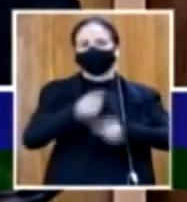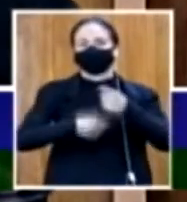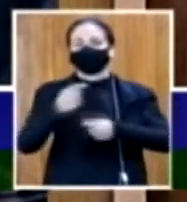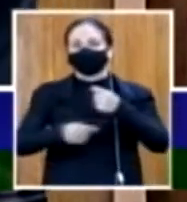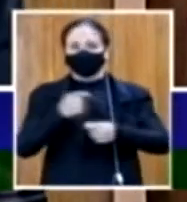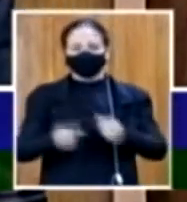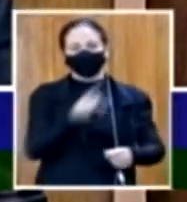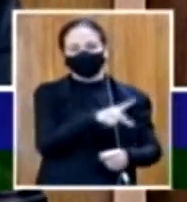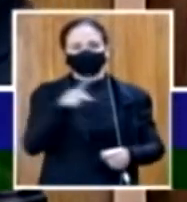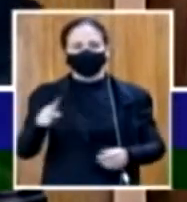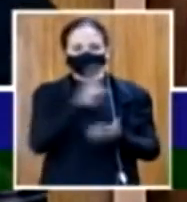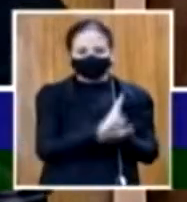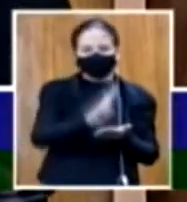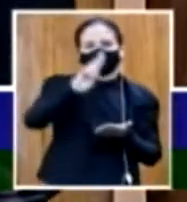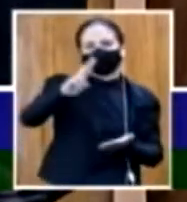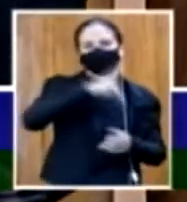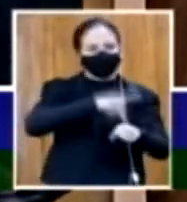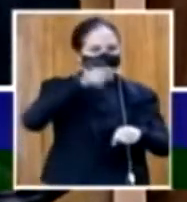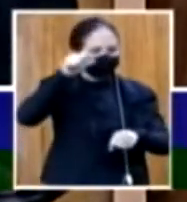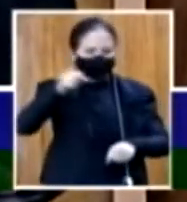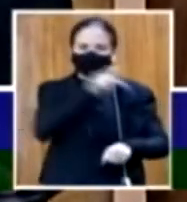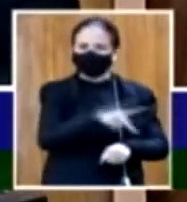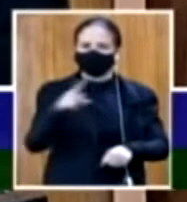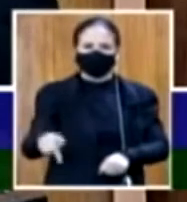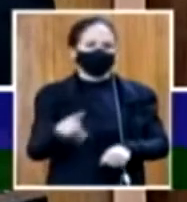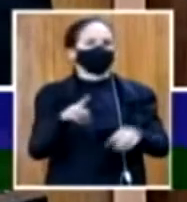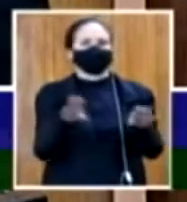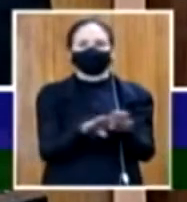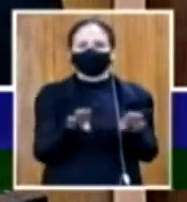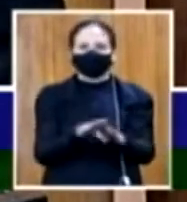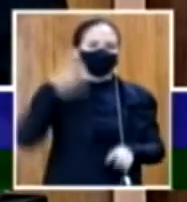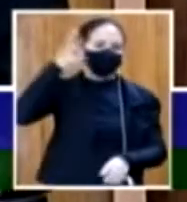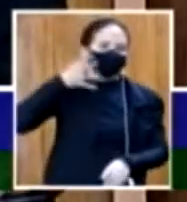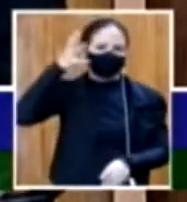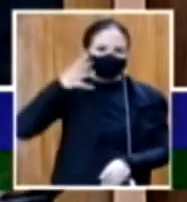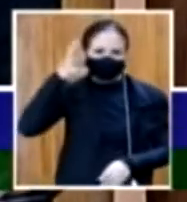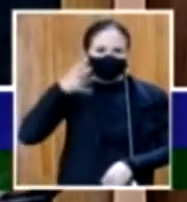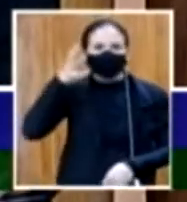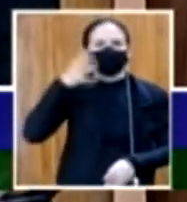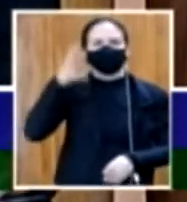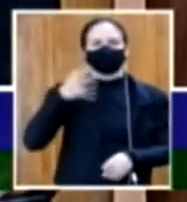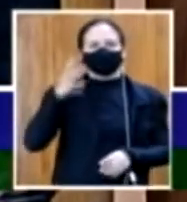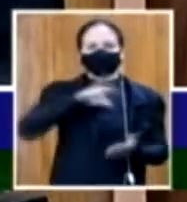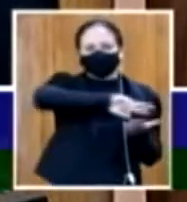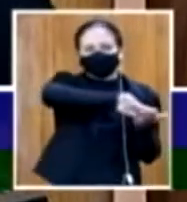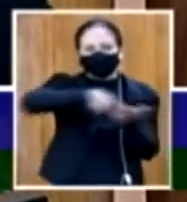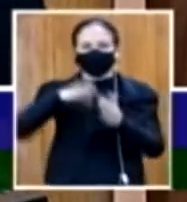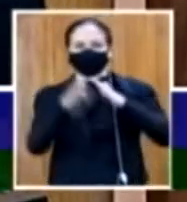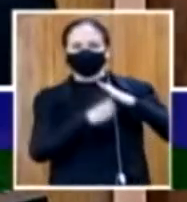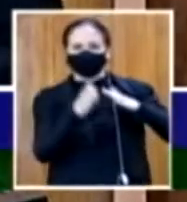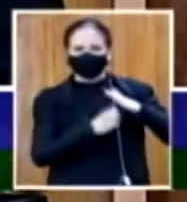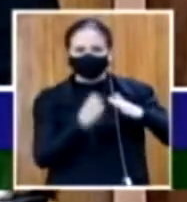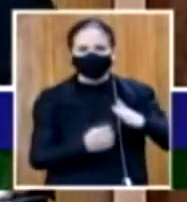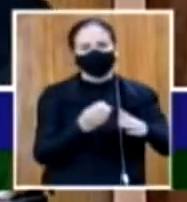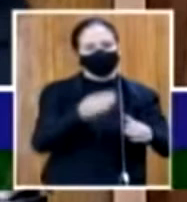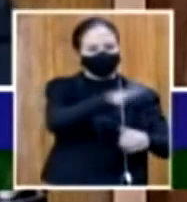professor universitário de graduação e pós-graduação, é palestrante e consultor jurídico de várias empresas e de entes públicos na